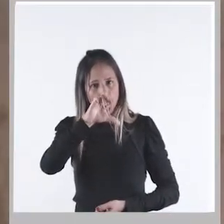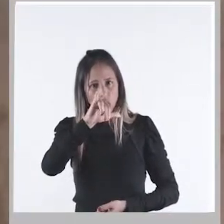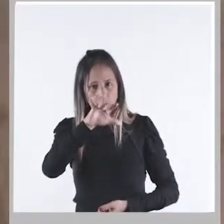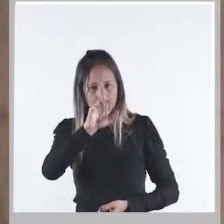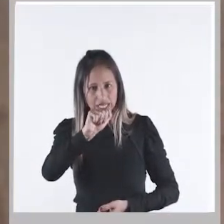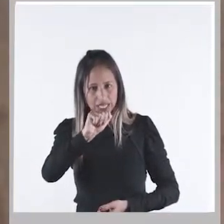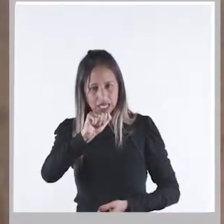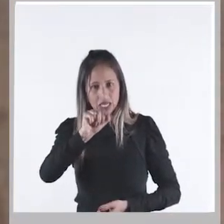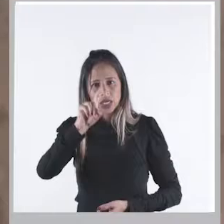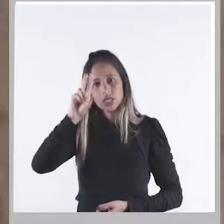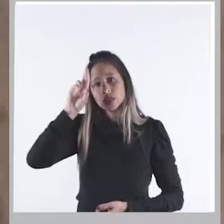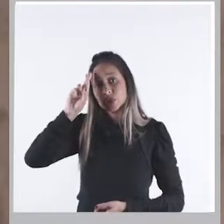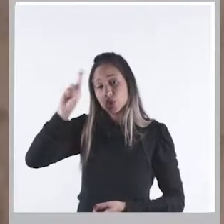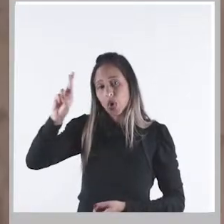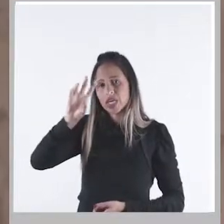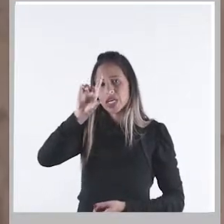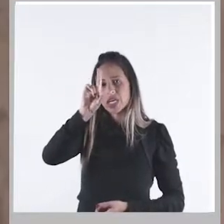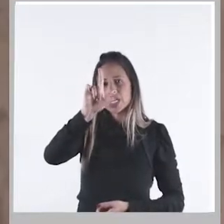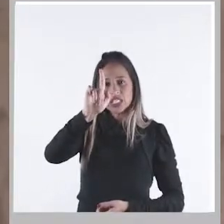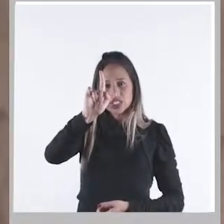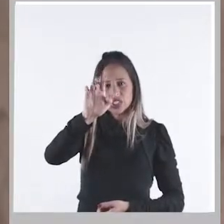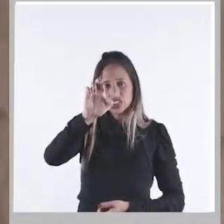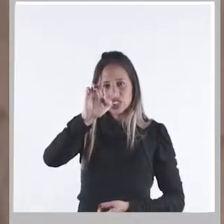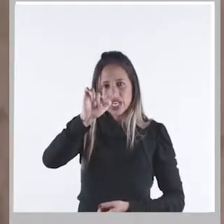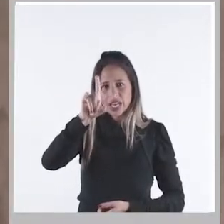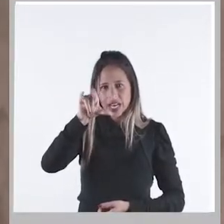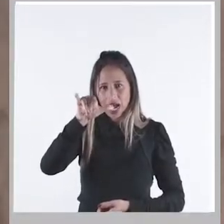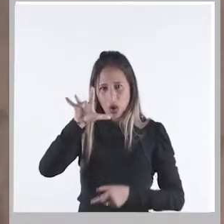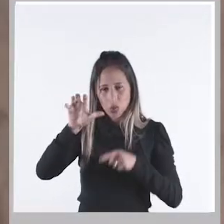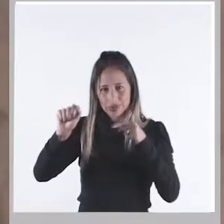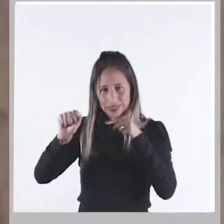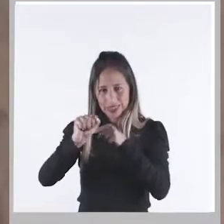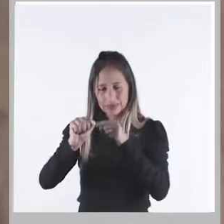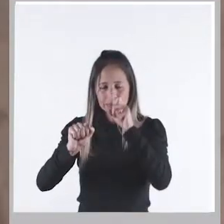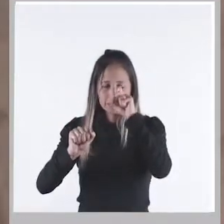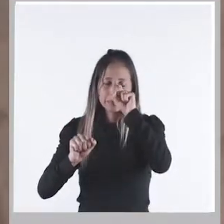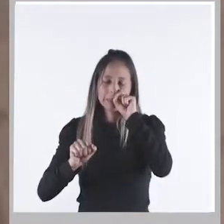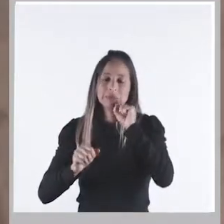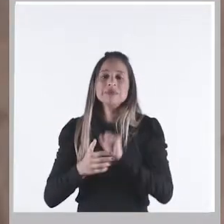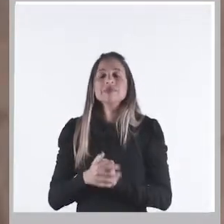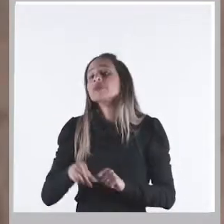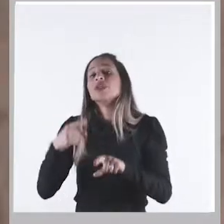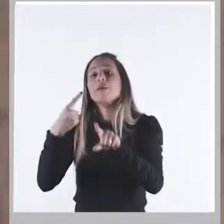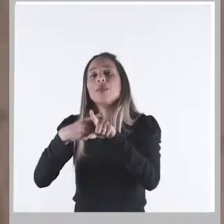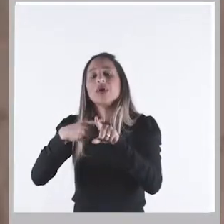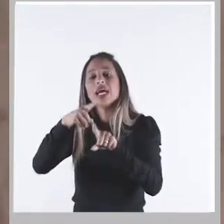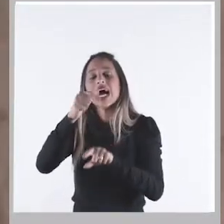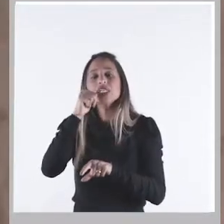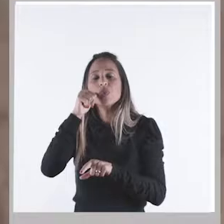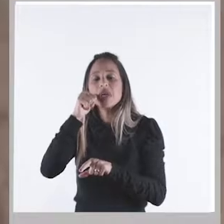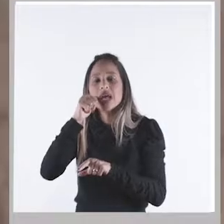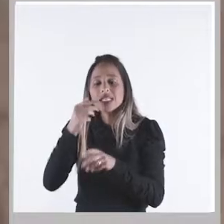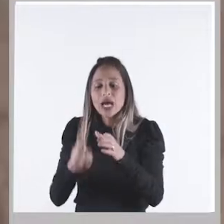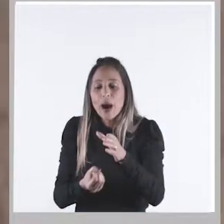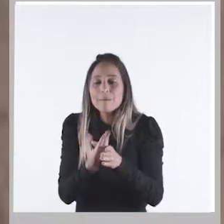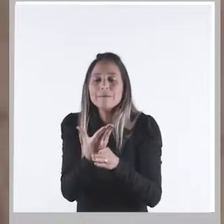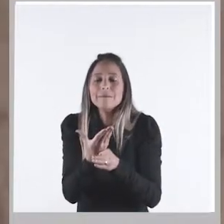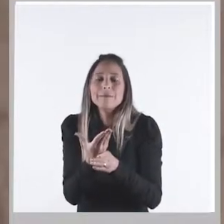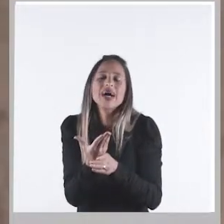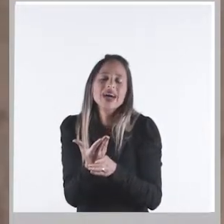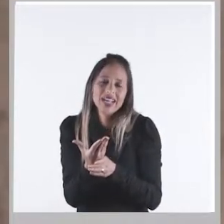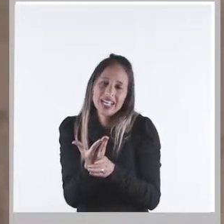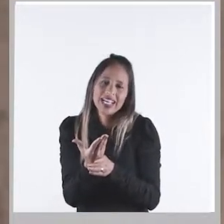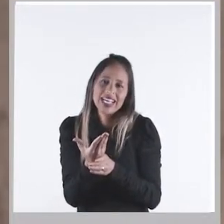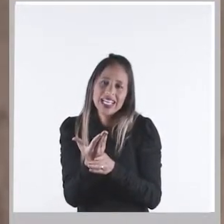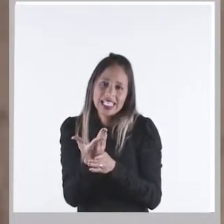sobre a Dona Geralda. Isso. Né? E aí eu queria que você falasse por que as mulheres aparecem na